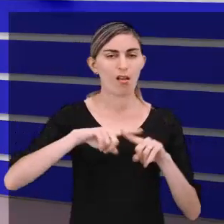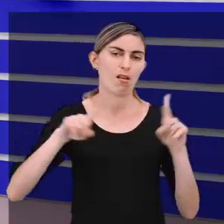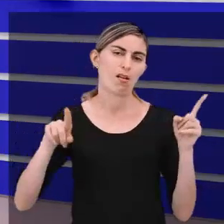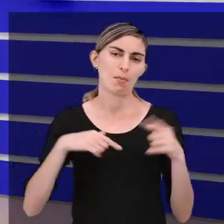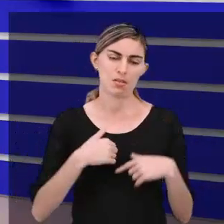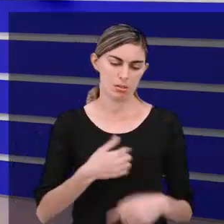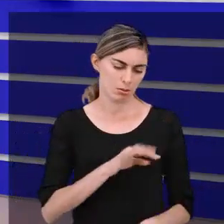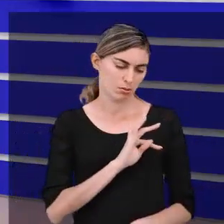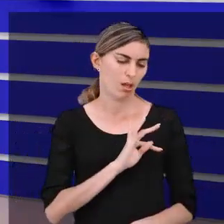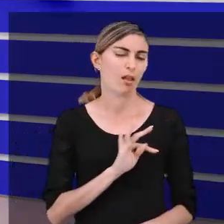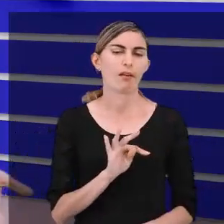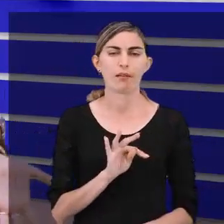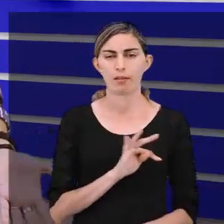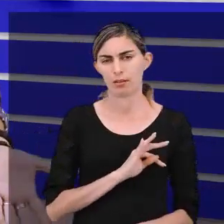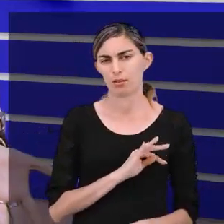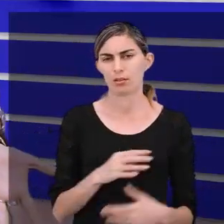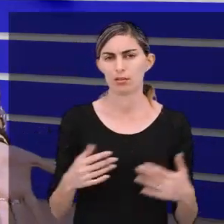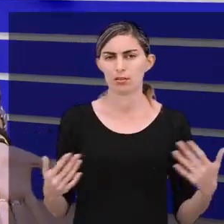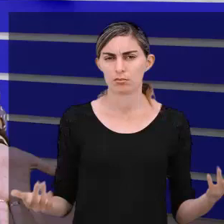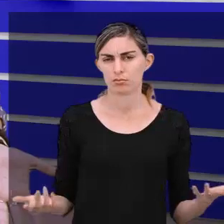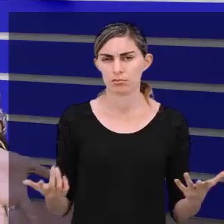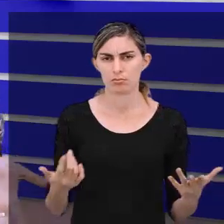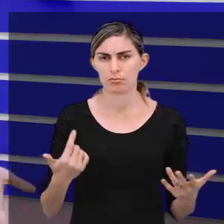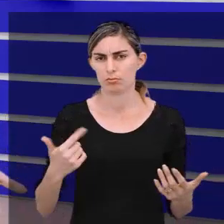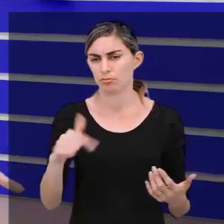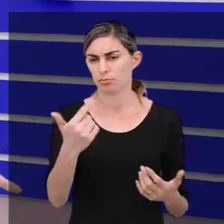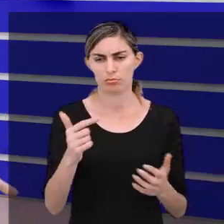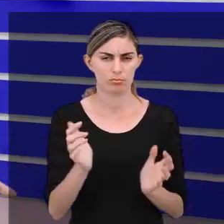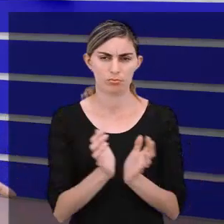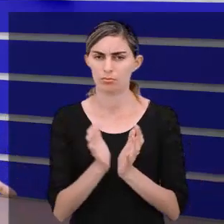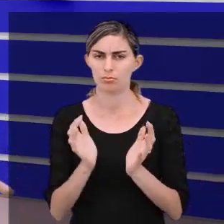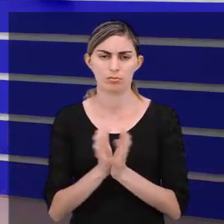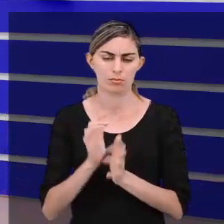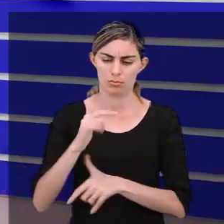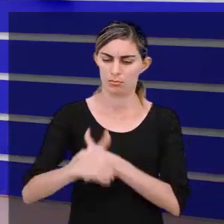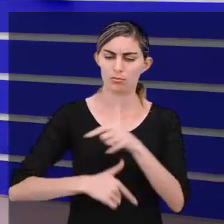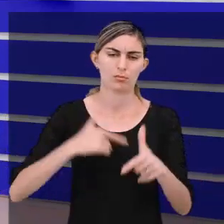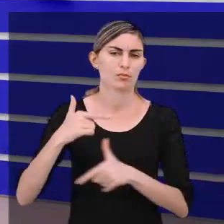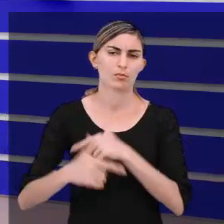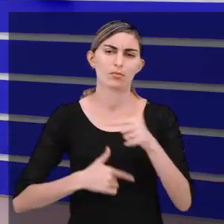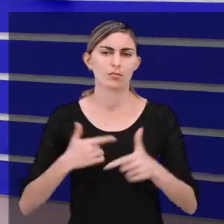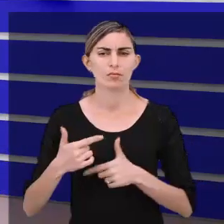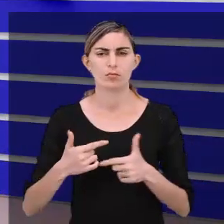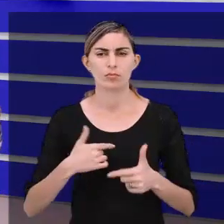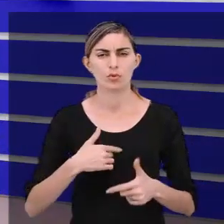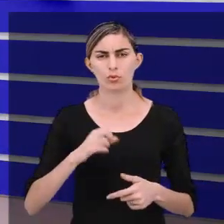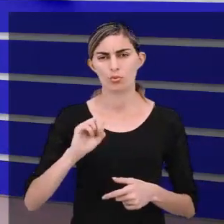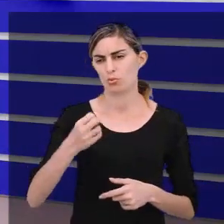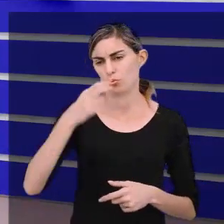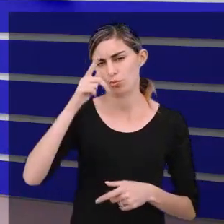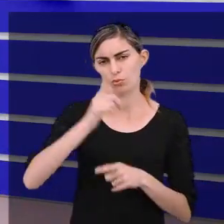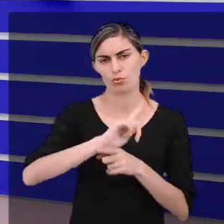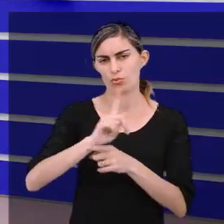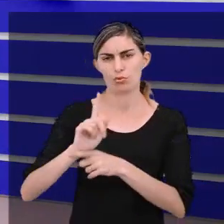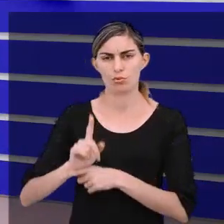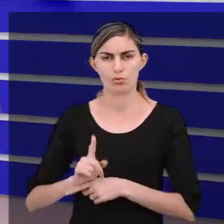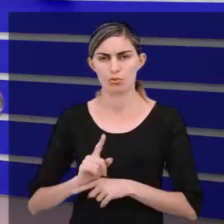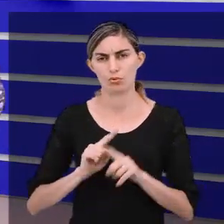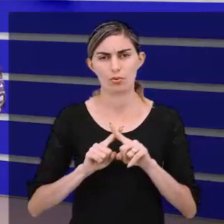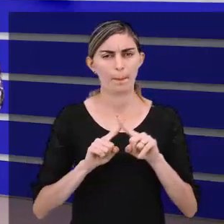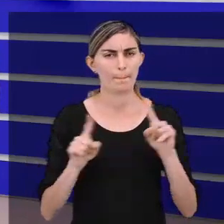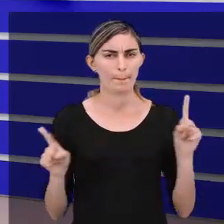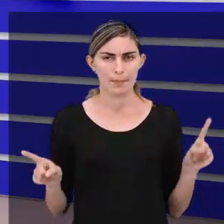olha, eu sou técnico, aqui eu não tenho equipe trabalhando, eu não sou um gestor. Ora,